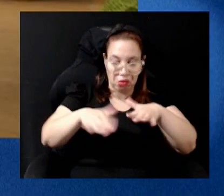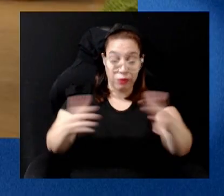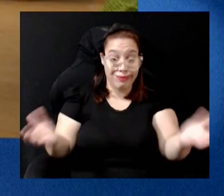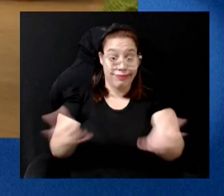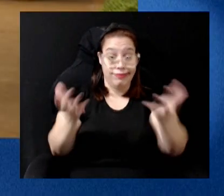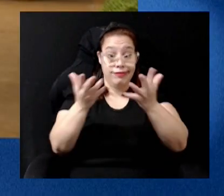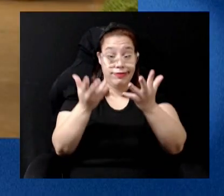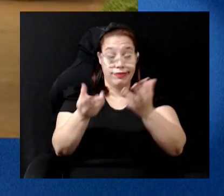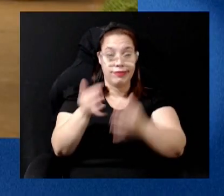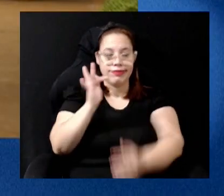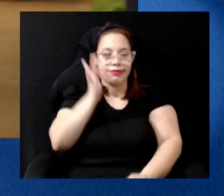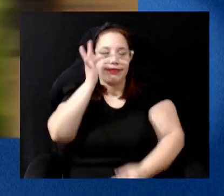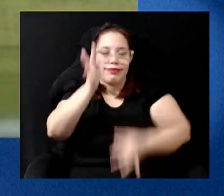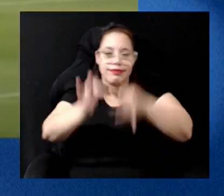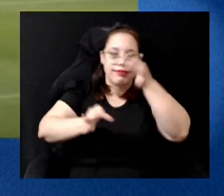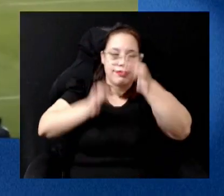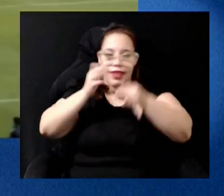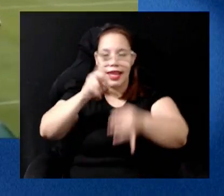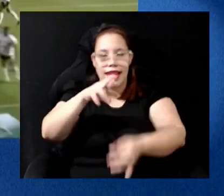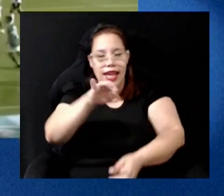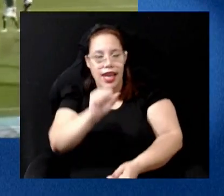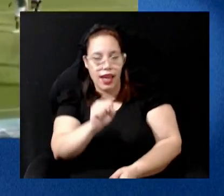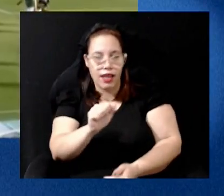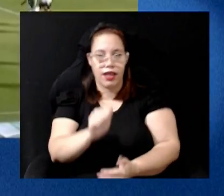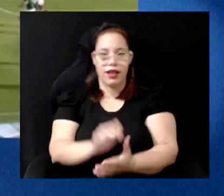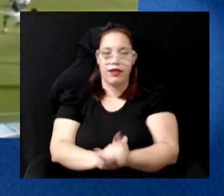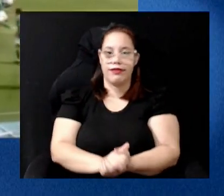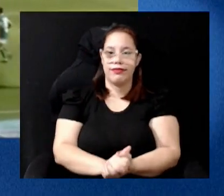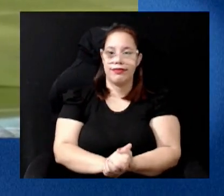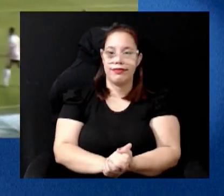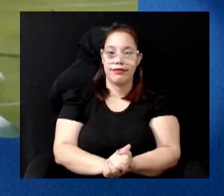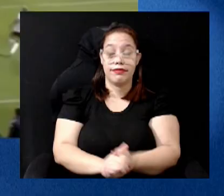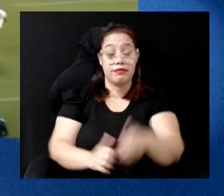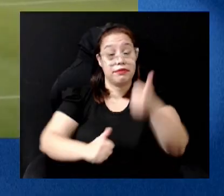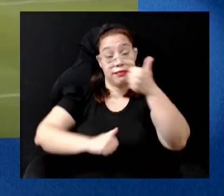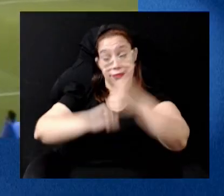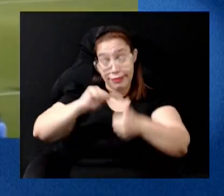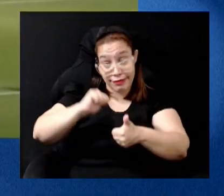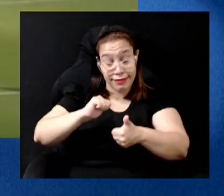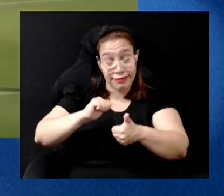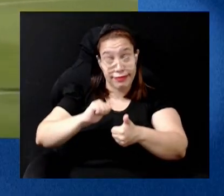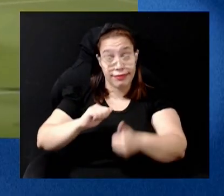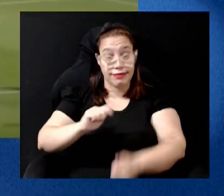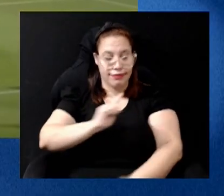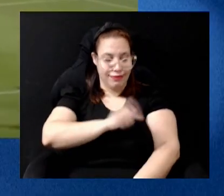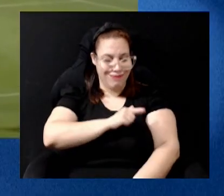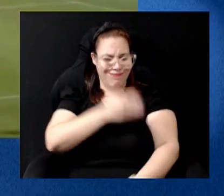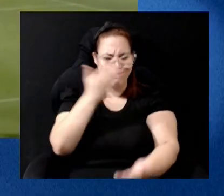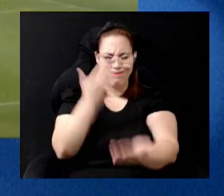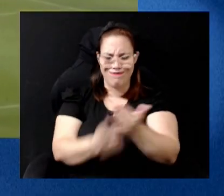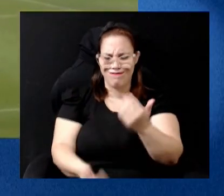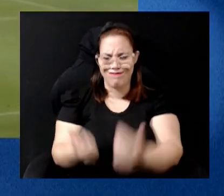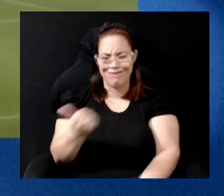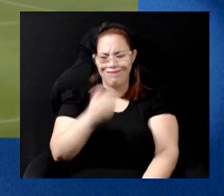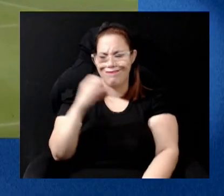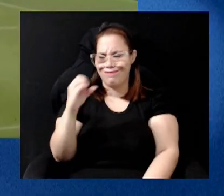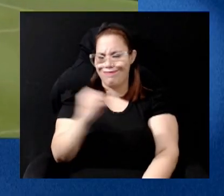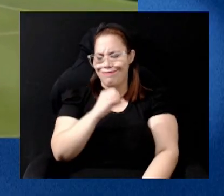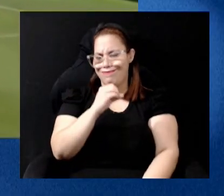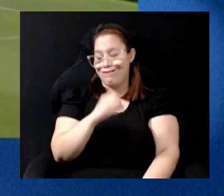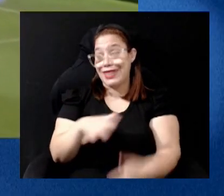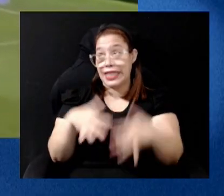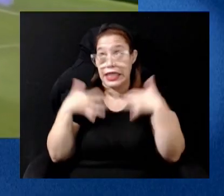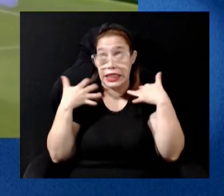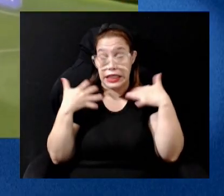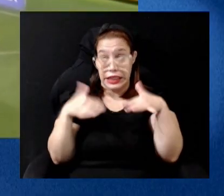flores na Ceasa Campinas. E no esporte, Guarani perde pela 19ª vez na Série B e